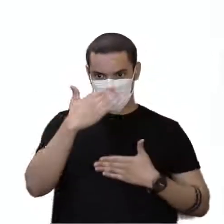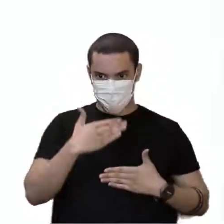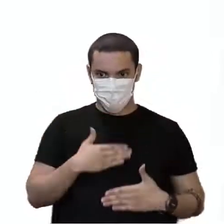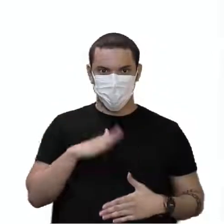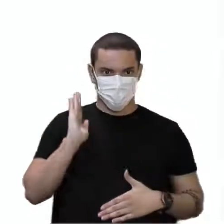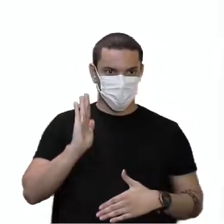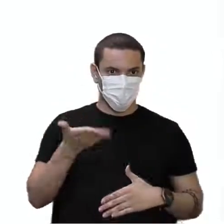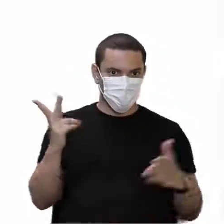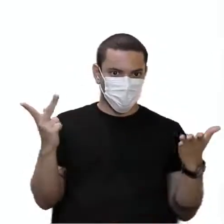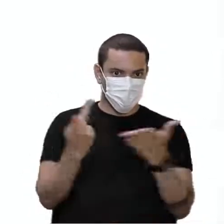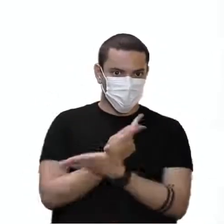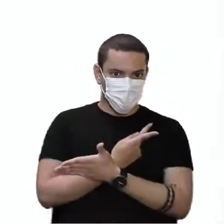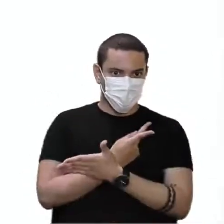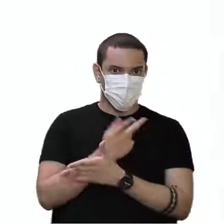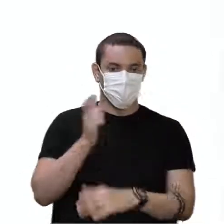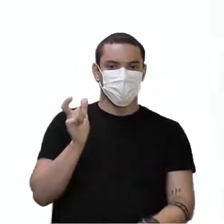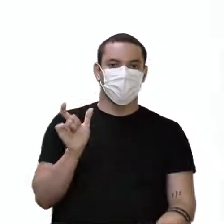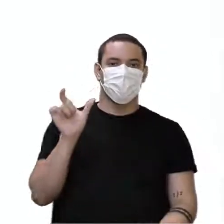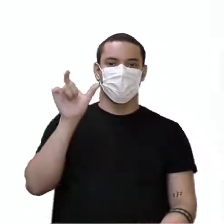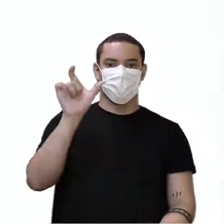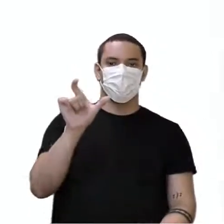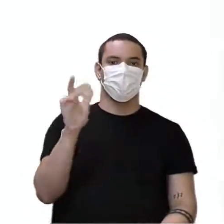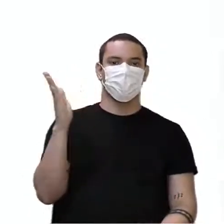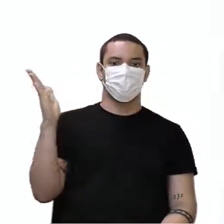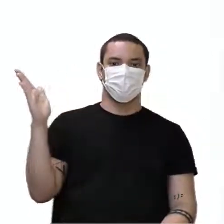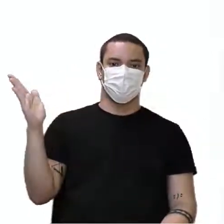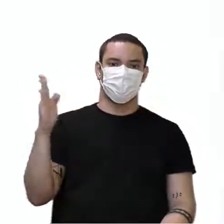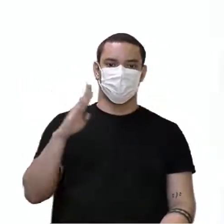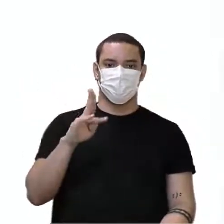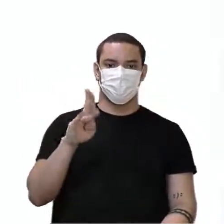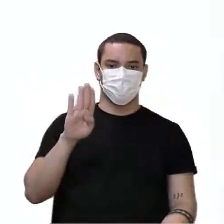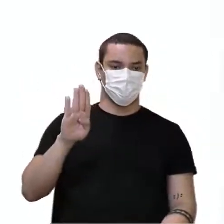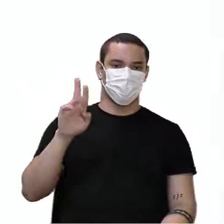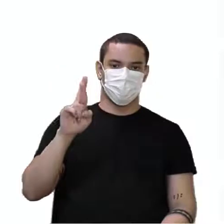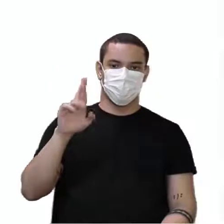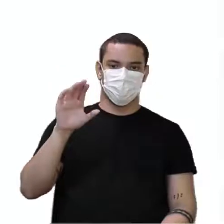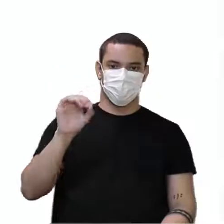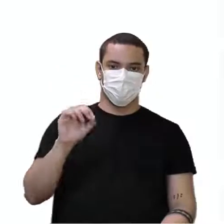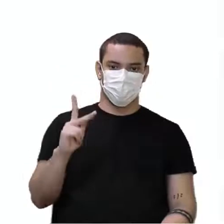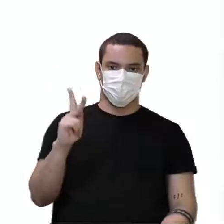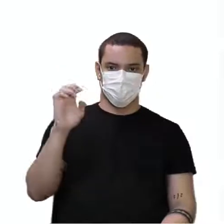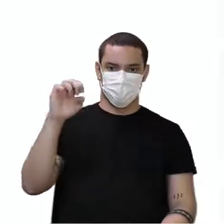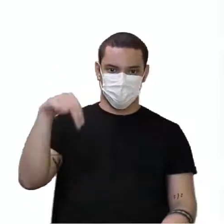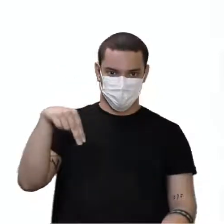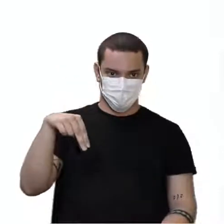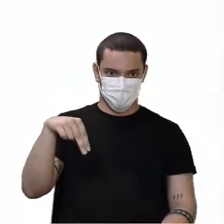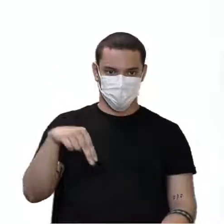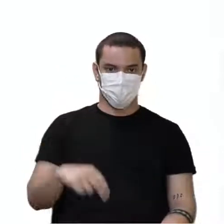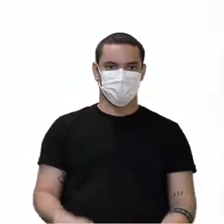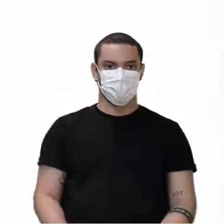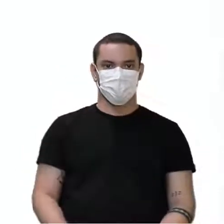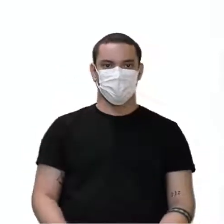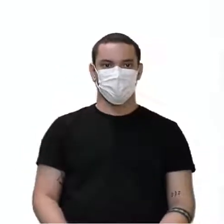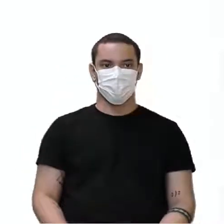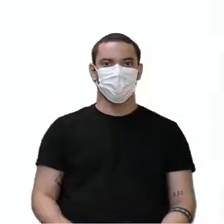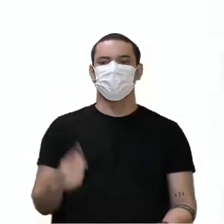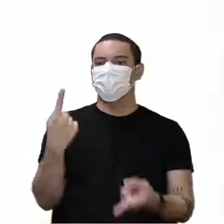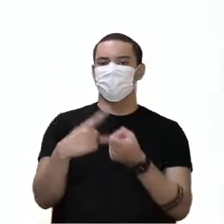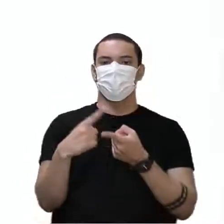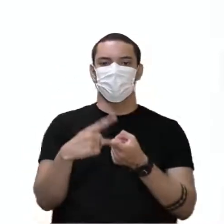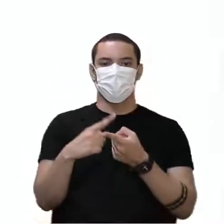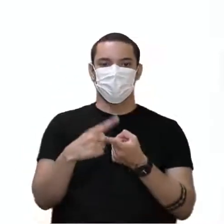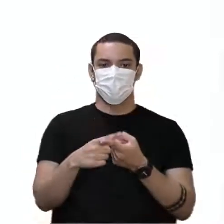essa situação? Aí a palavra break, o meu verbo break, passa lá para a minha pergunta como broken,